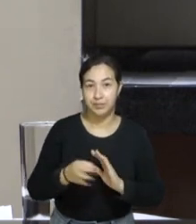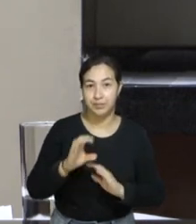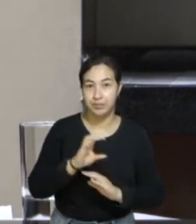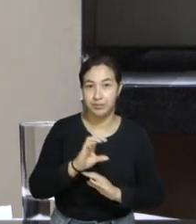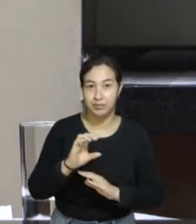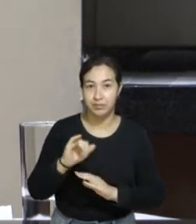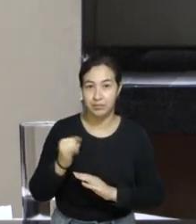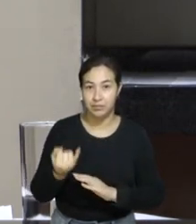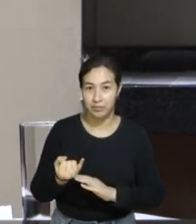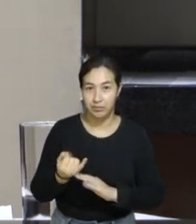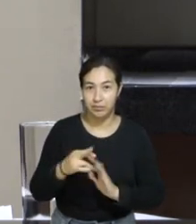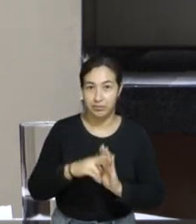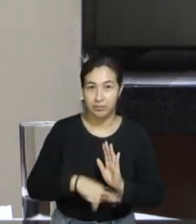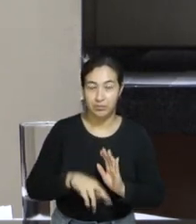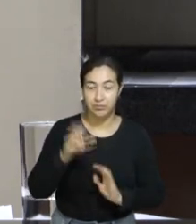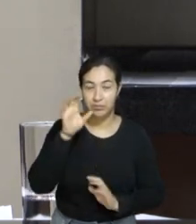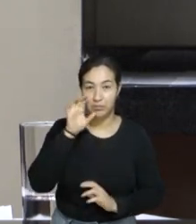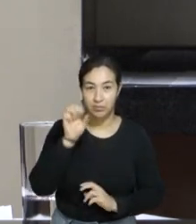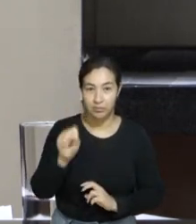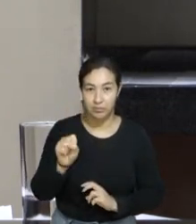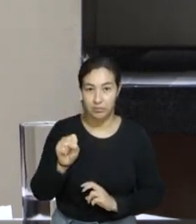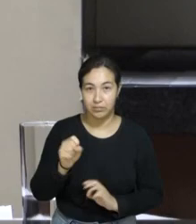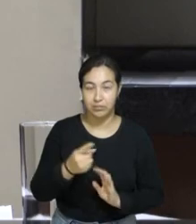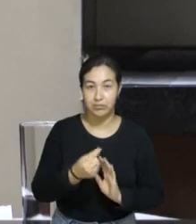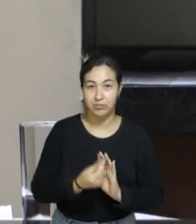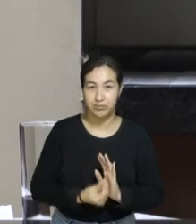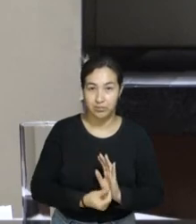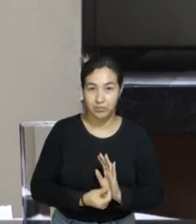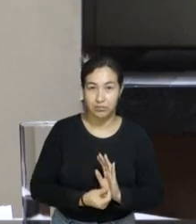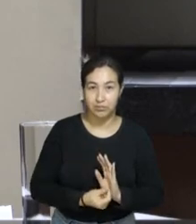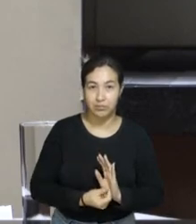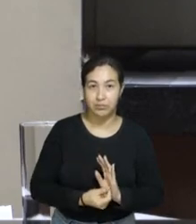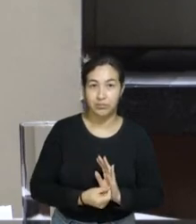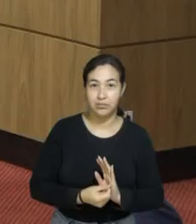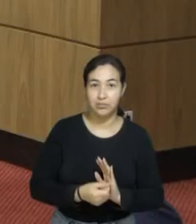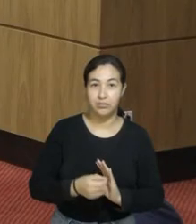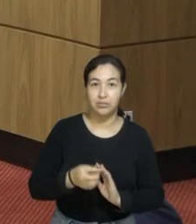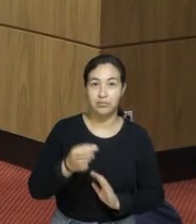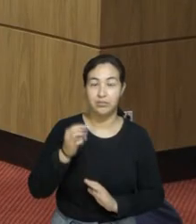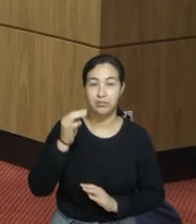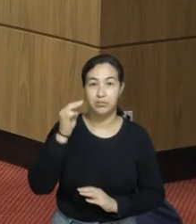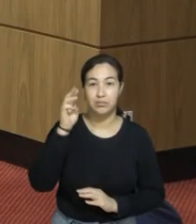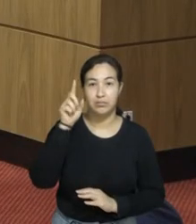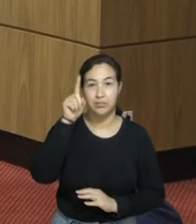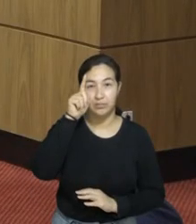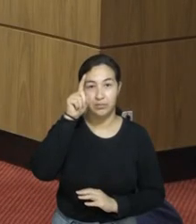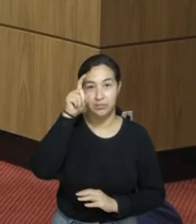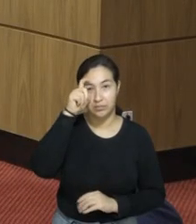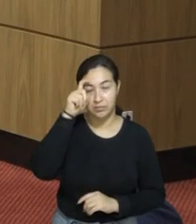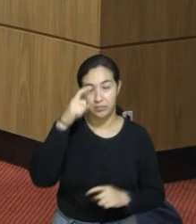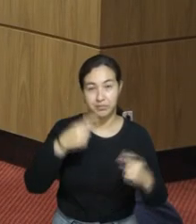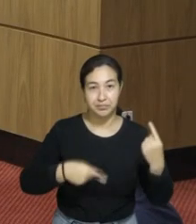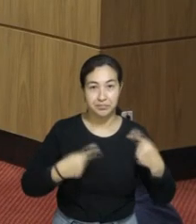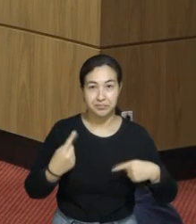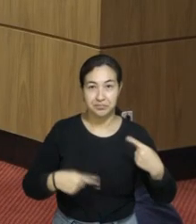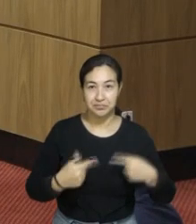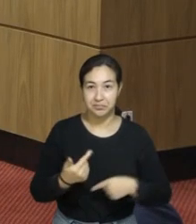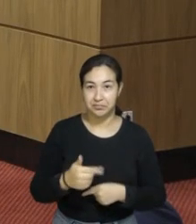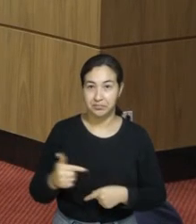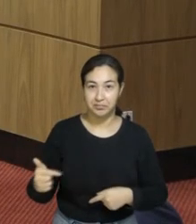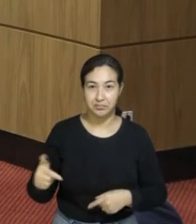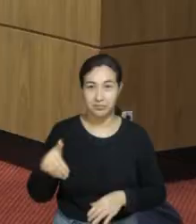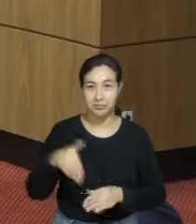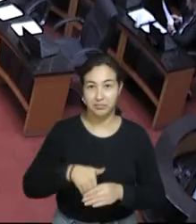Justiça, Relatoria deputado Camilo Martins, Comissão de Finanças e Tributação, Relatoria deputado Marcos Vieira, em discussão. Não havendo quem queira discutir,